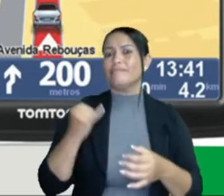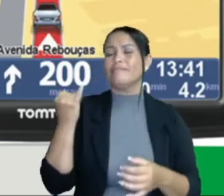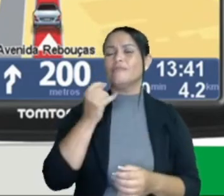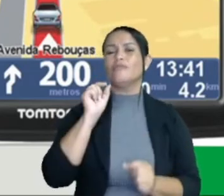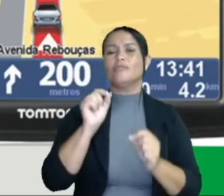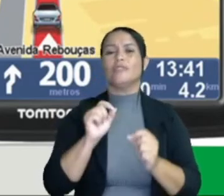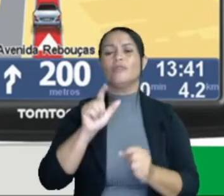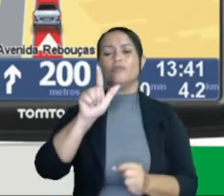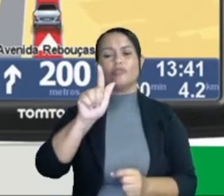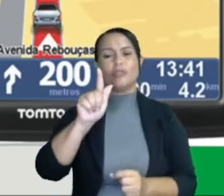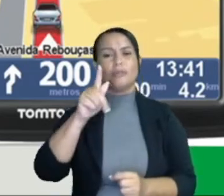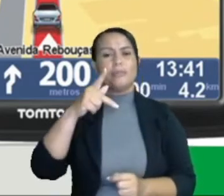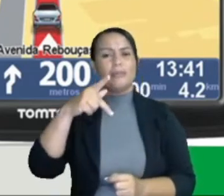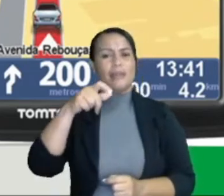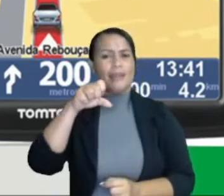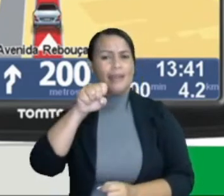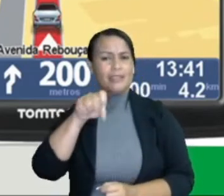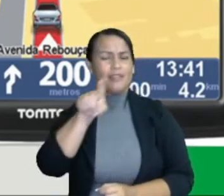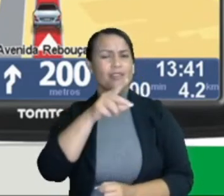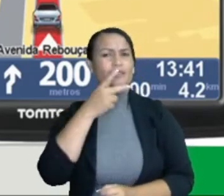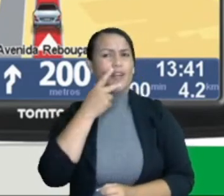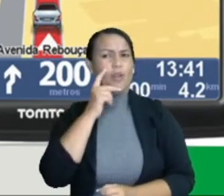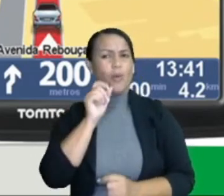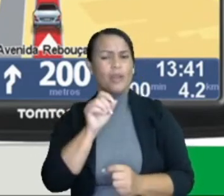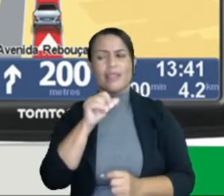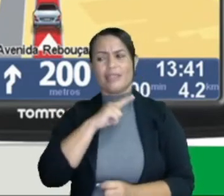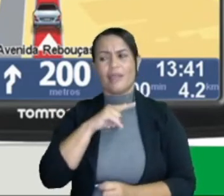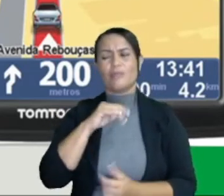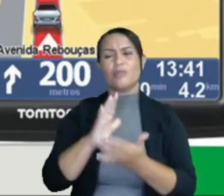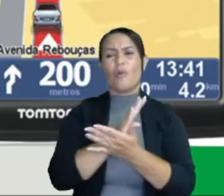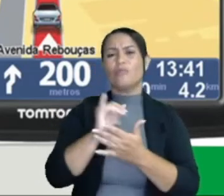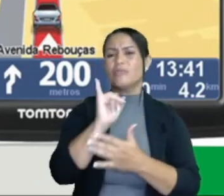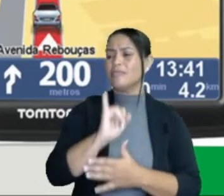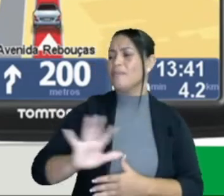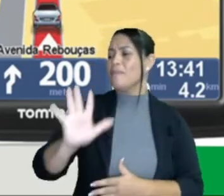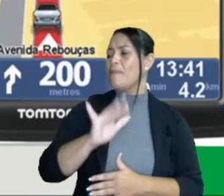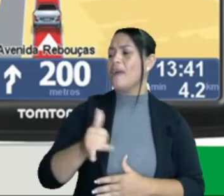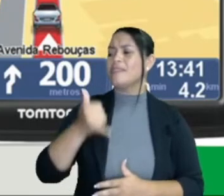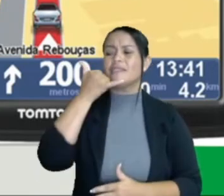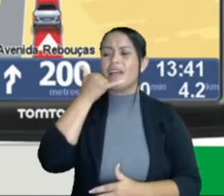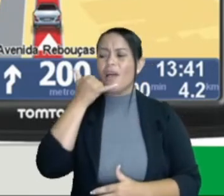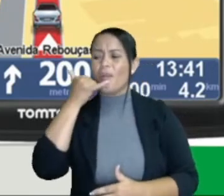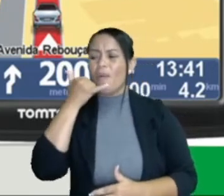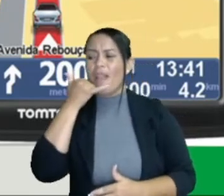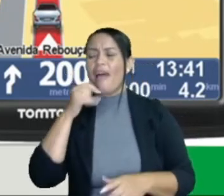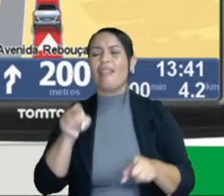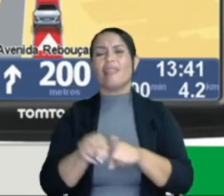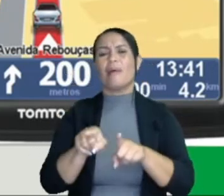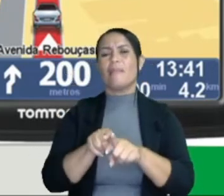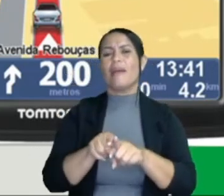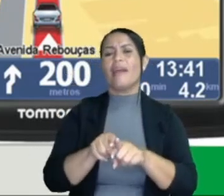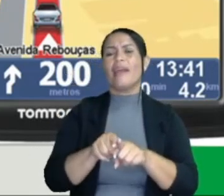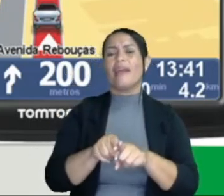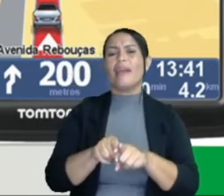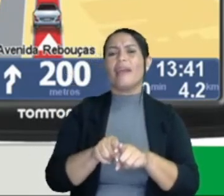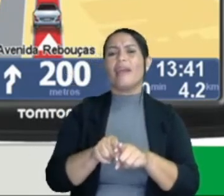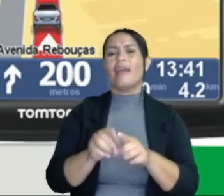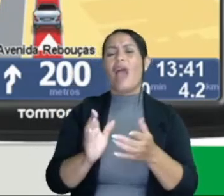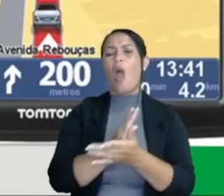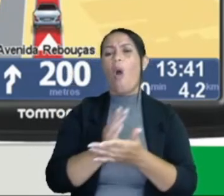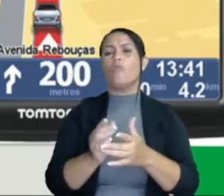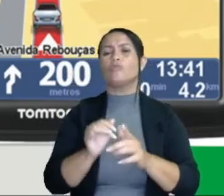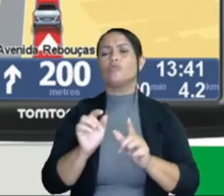do GPS, como eu falei. Aí você tem as imagens de alguns GPS, do celular, um GPS que é utilizado mais geralmente para